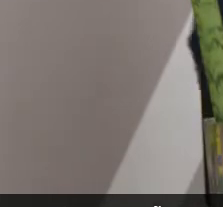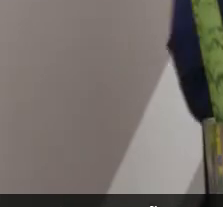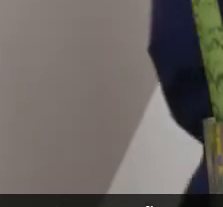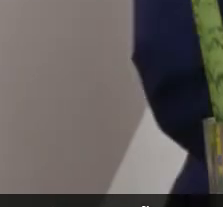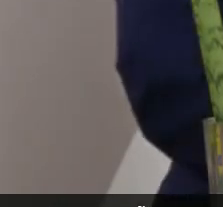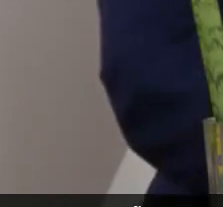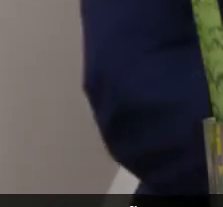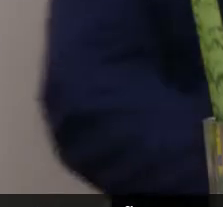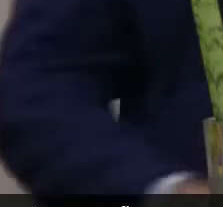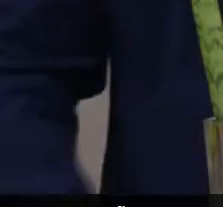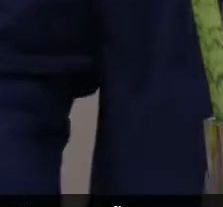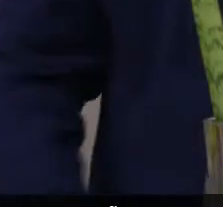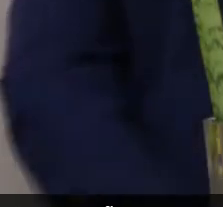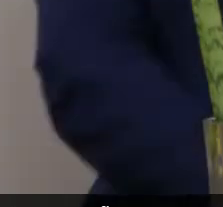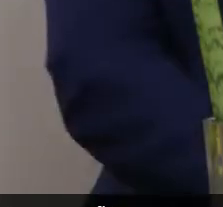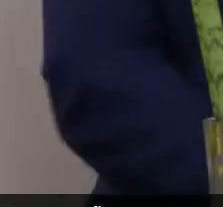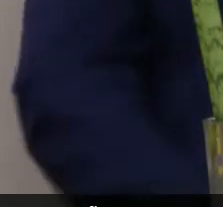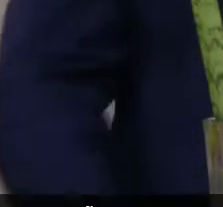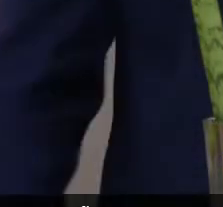convidados